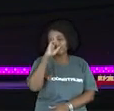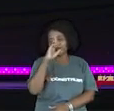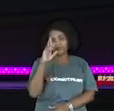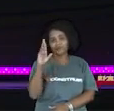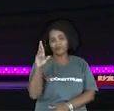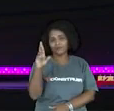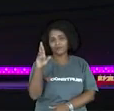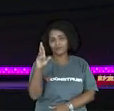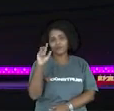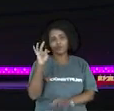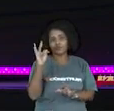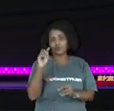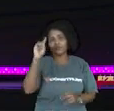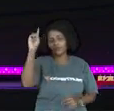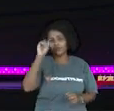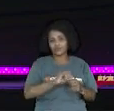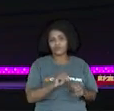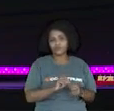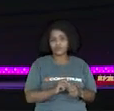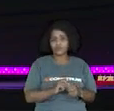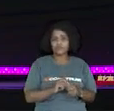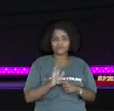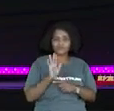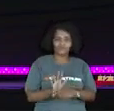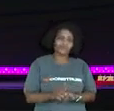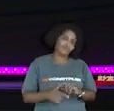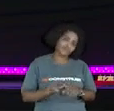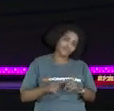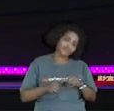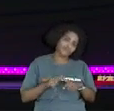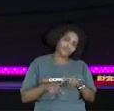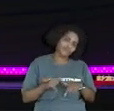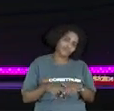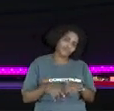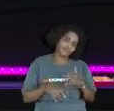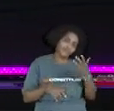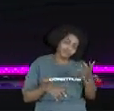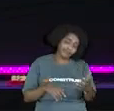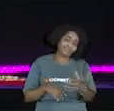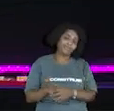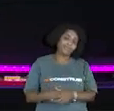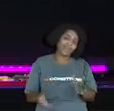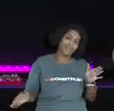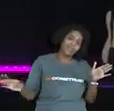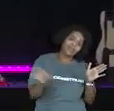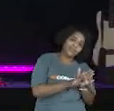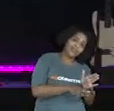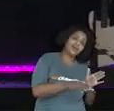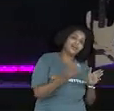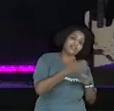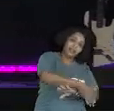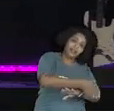e o que ele havia feito por Israel a entrar na Terra Prometida Moisés